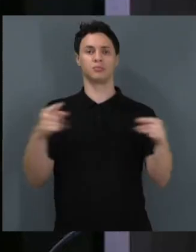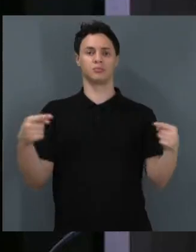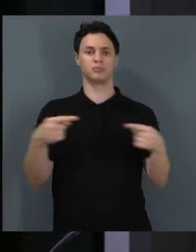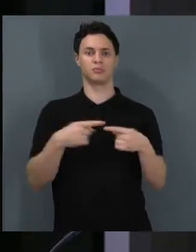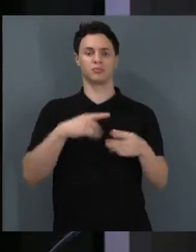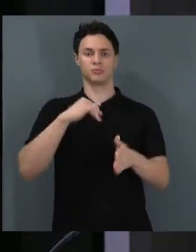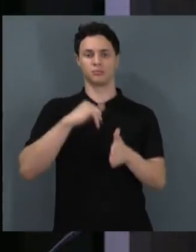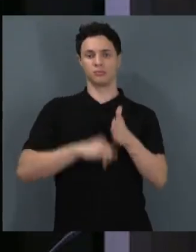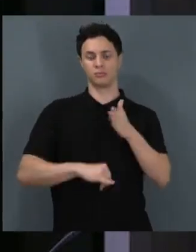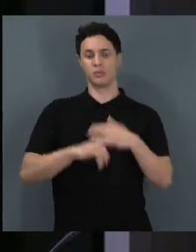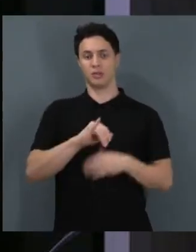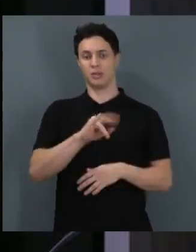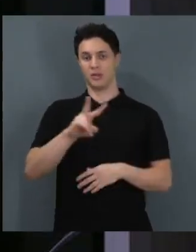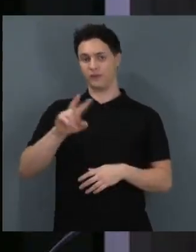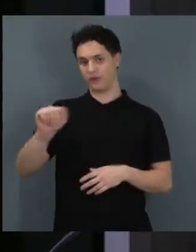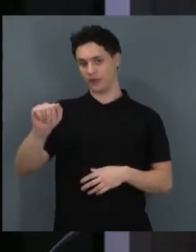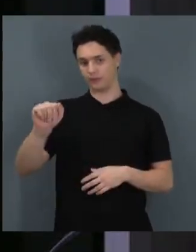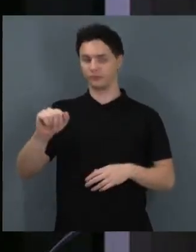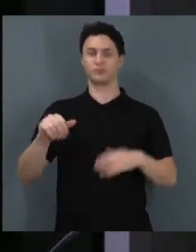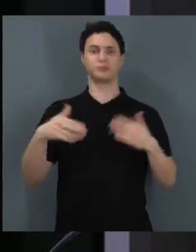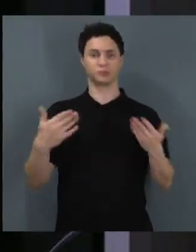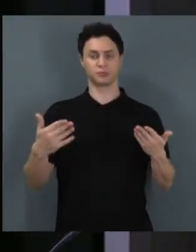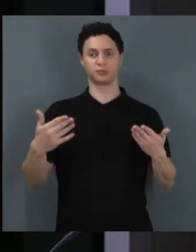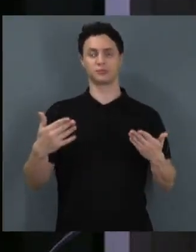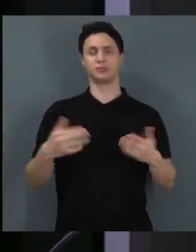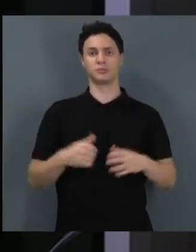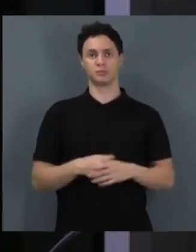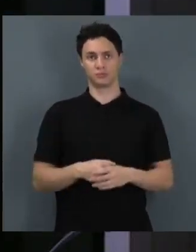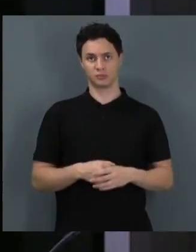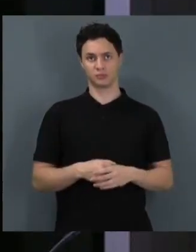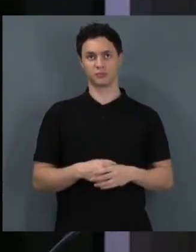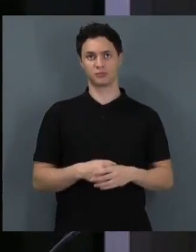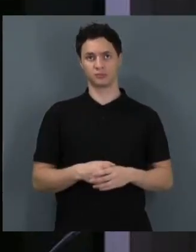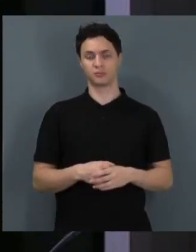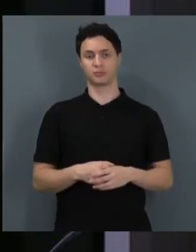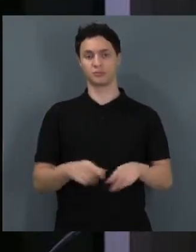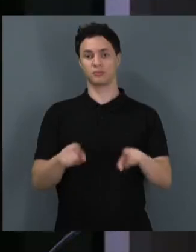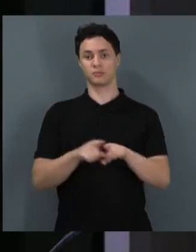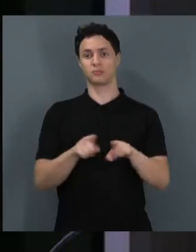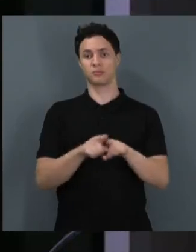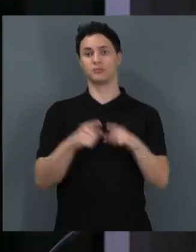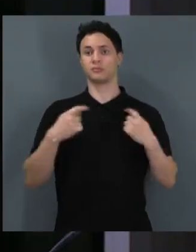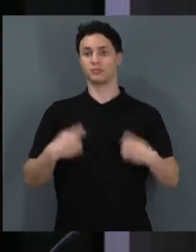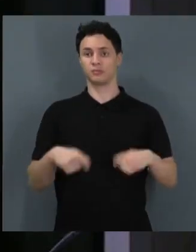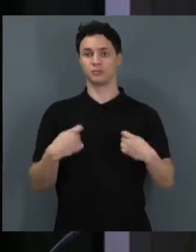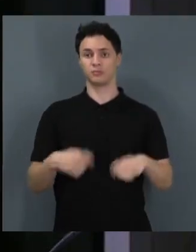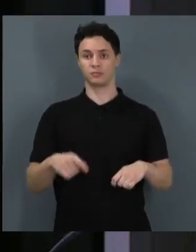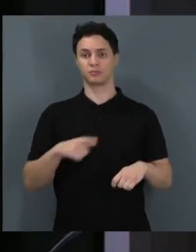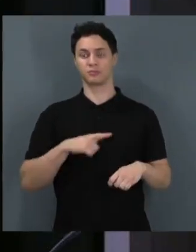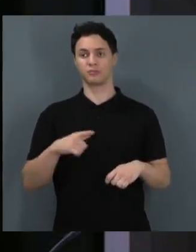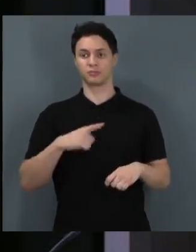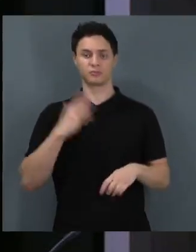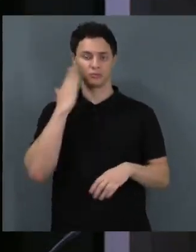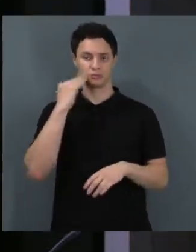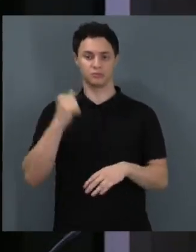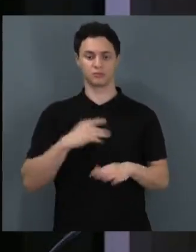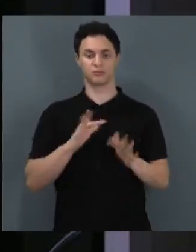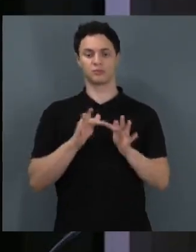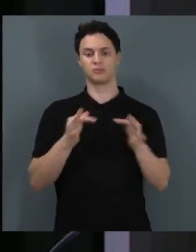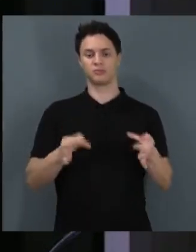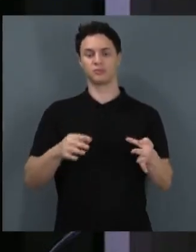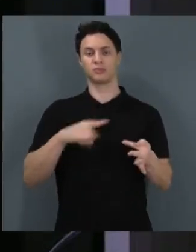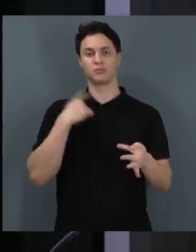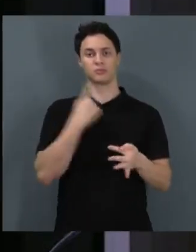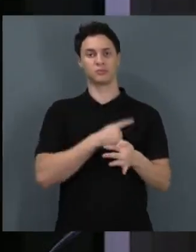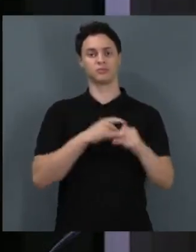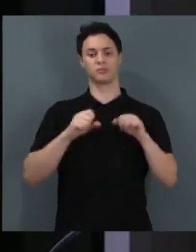sobre valor agregado. Nós acreditamos que sim, que é necessário que tenhamos a necessidade da simplificação do nosso